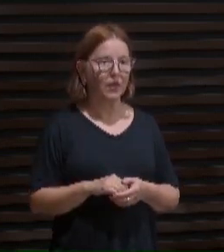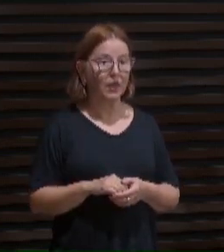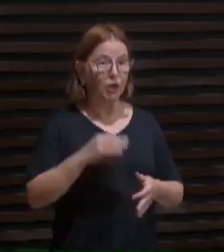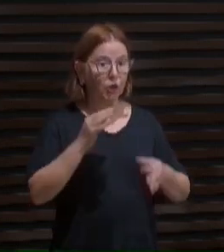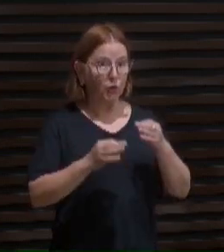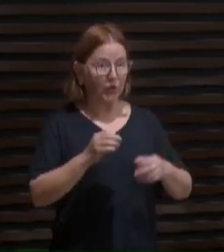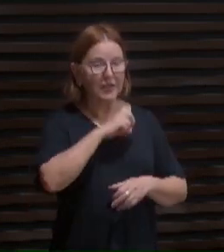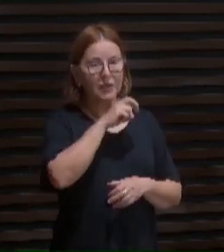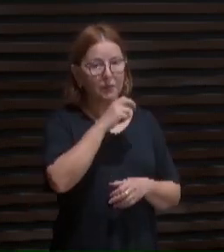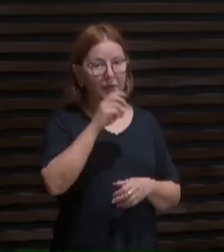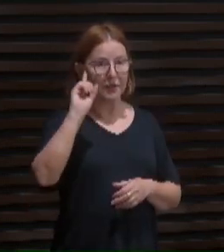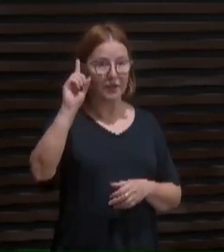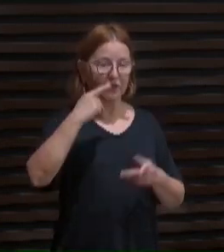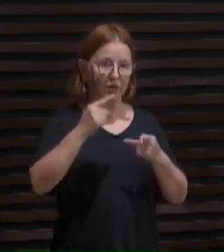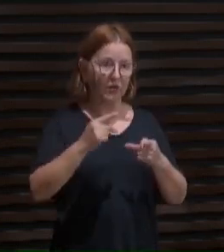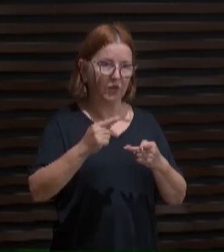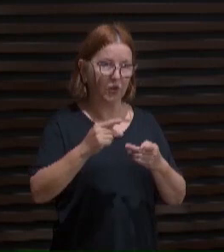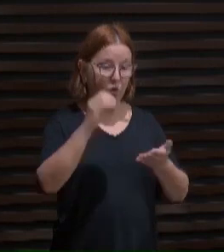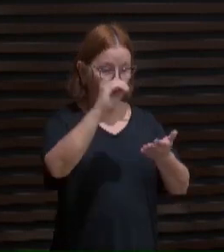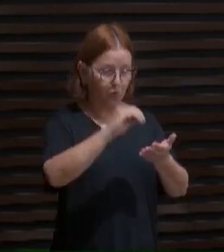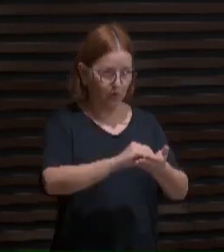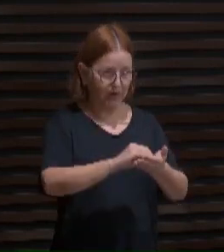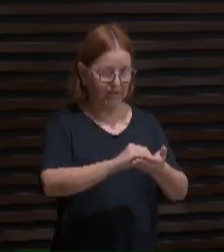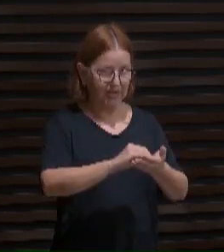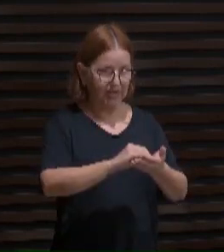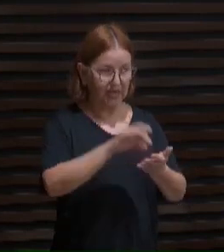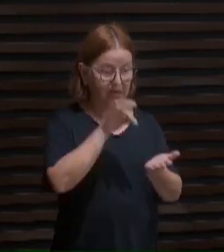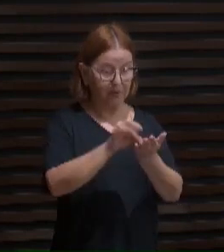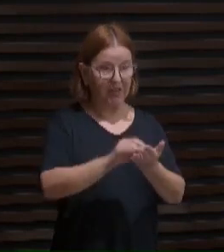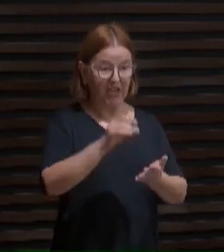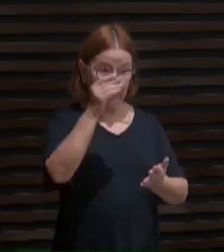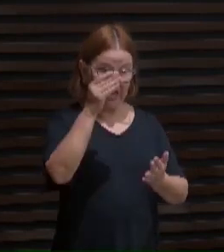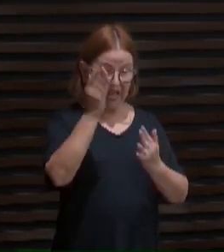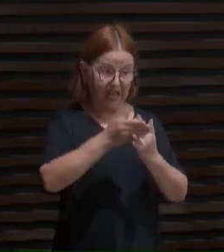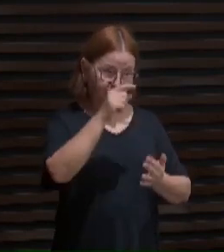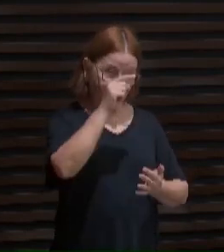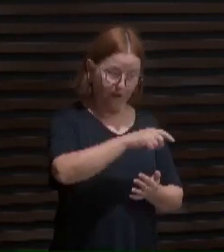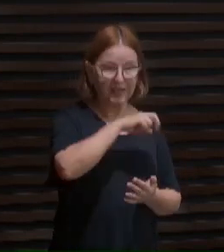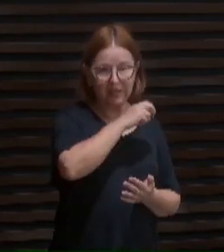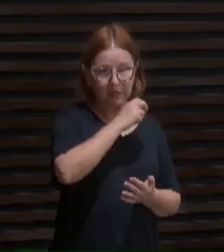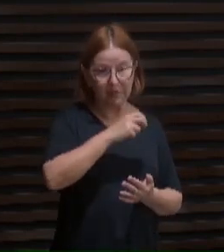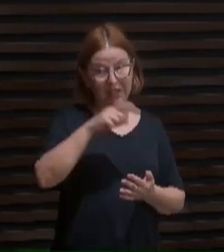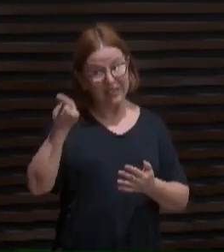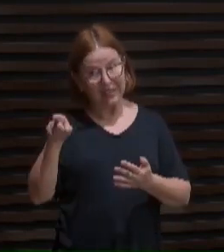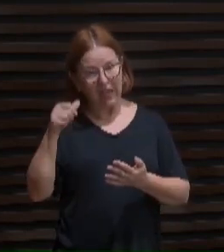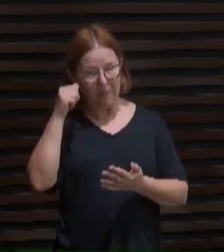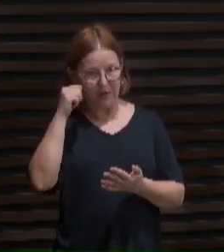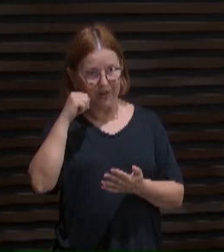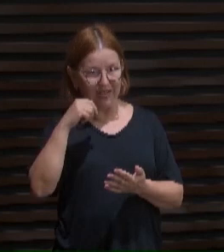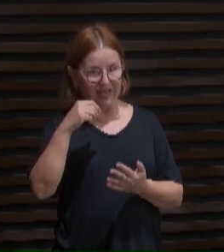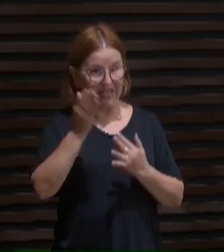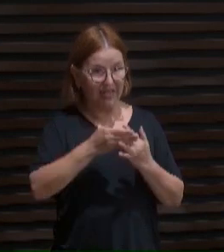ele diz, porém uma inimizade entre ti, serpente, e a mulher, entre a